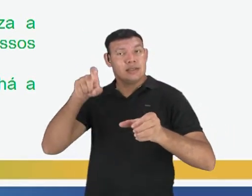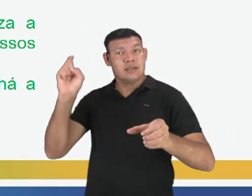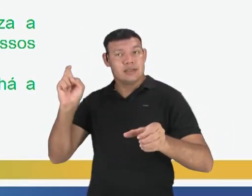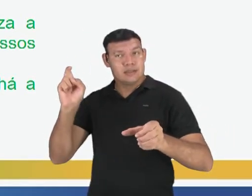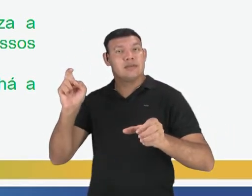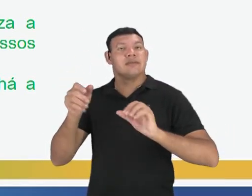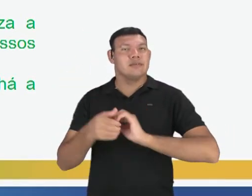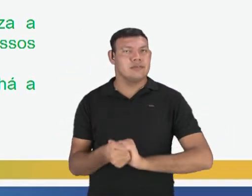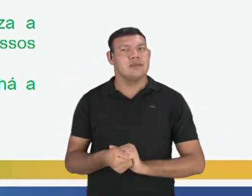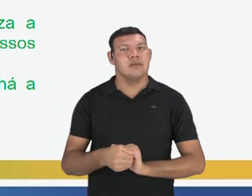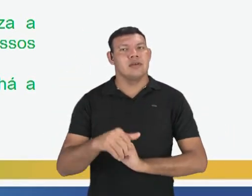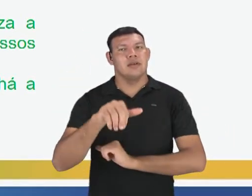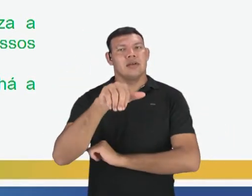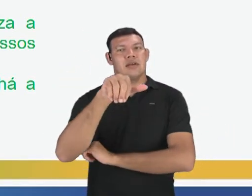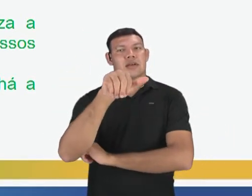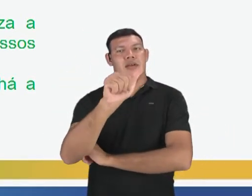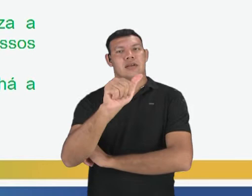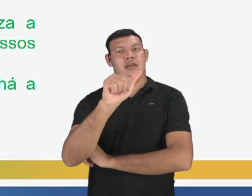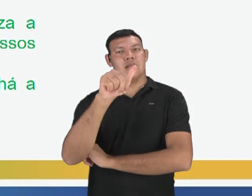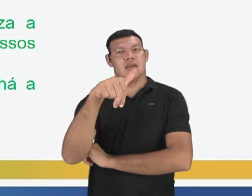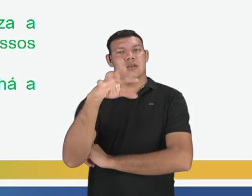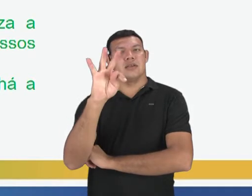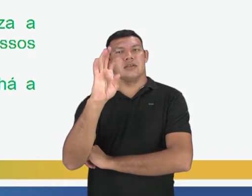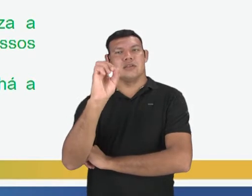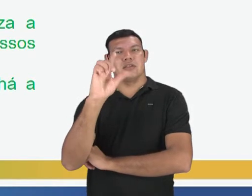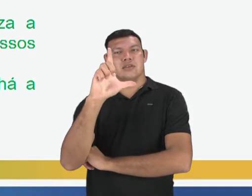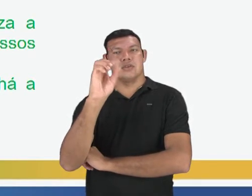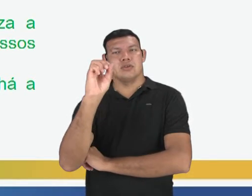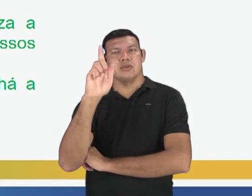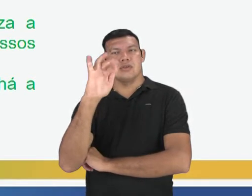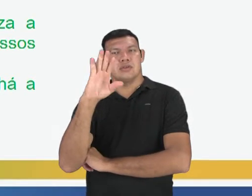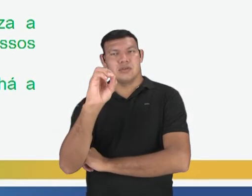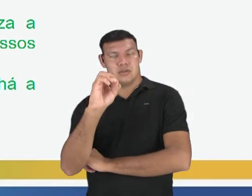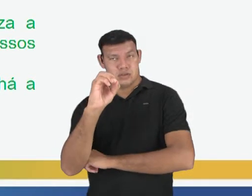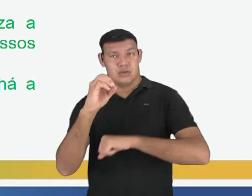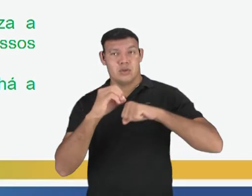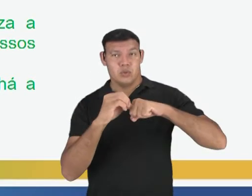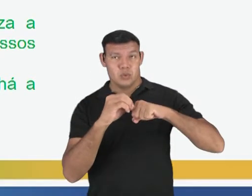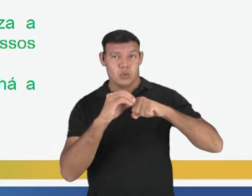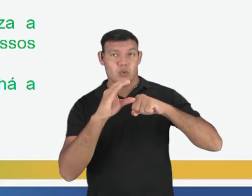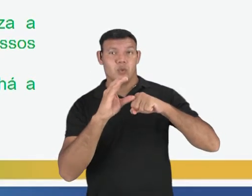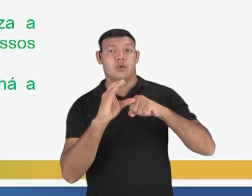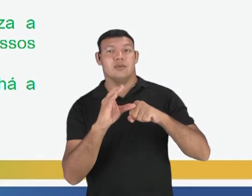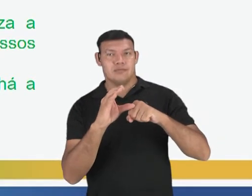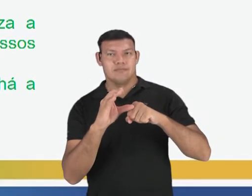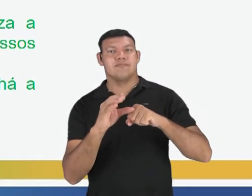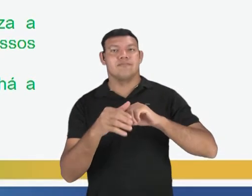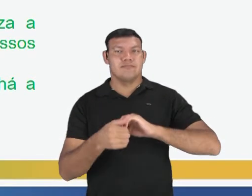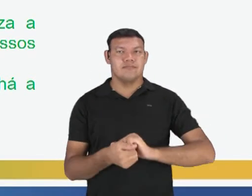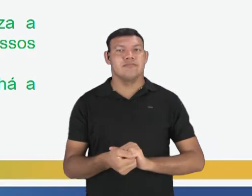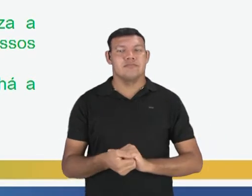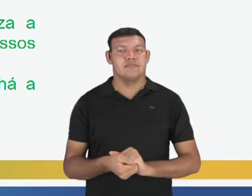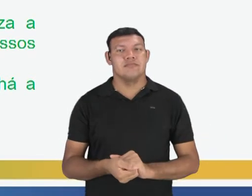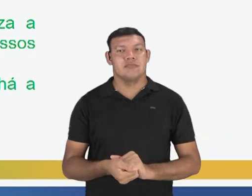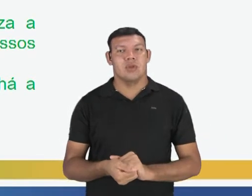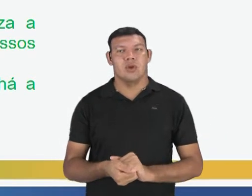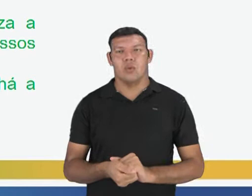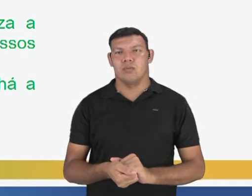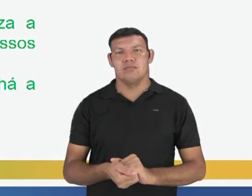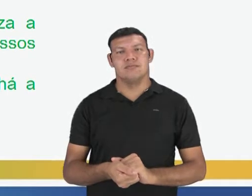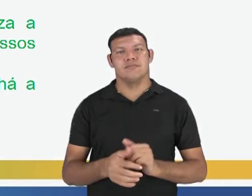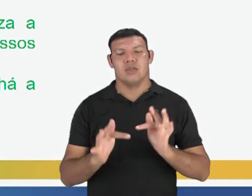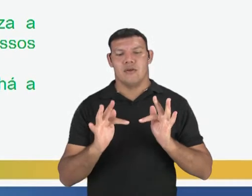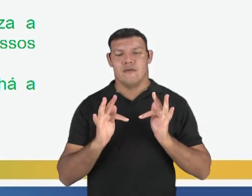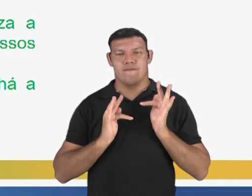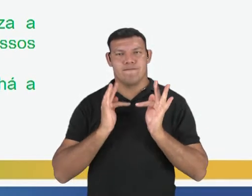da ontologia. O que é ontologia, professor? É o conhecimento daquilo que tudo que não é físico.